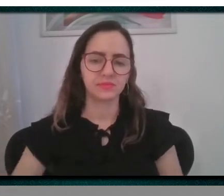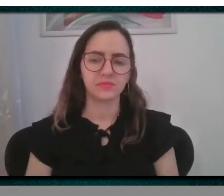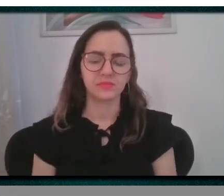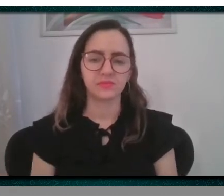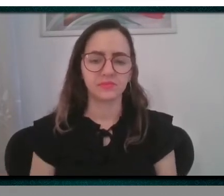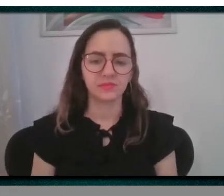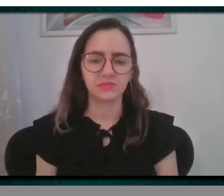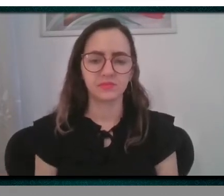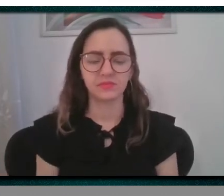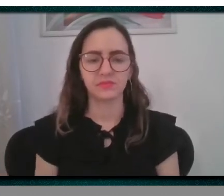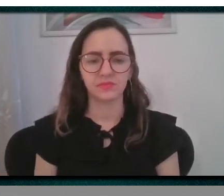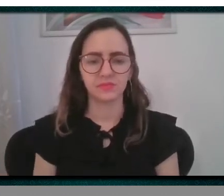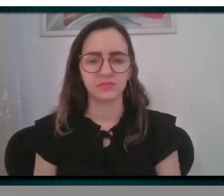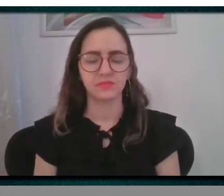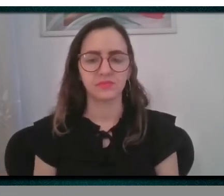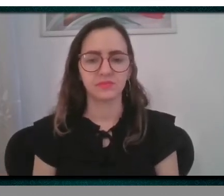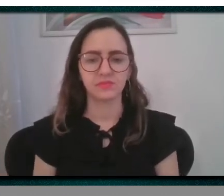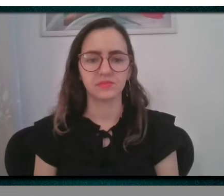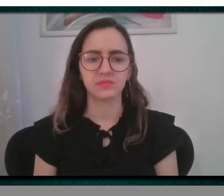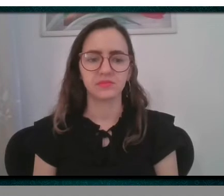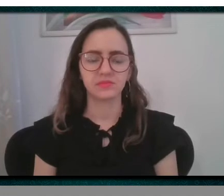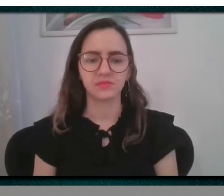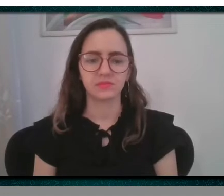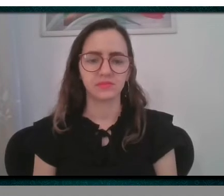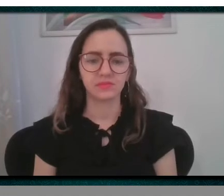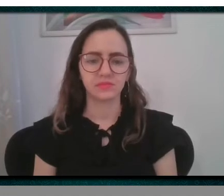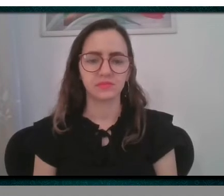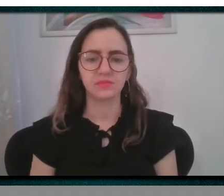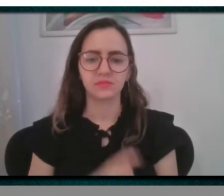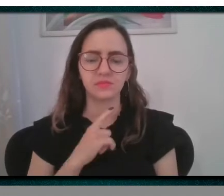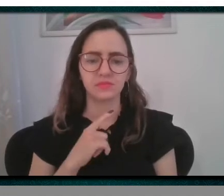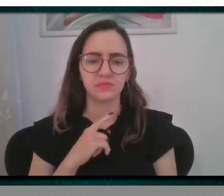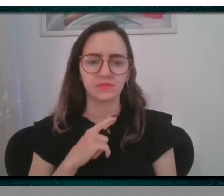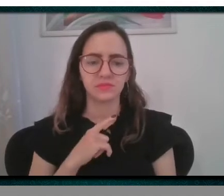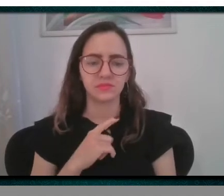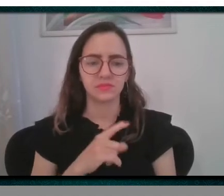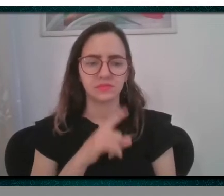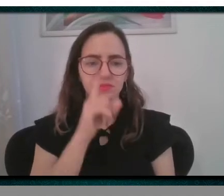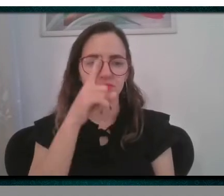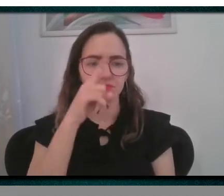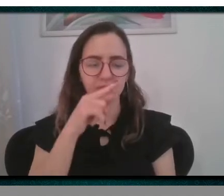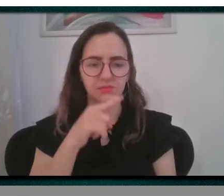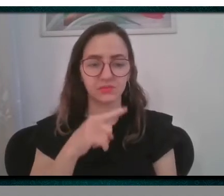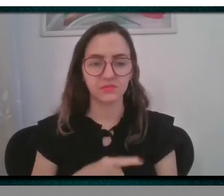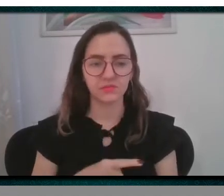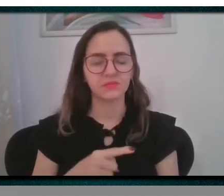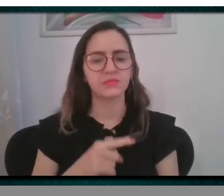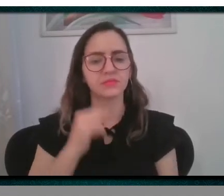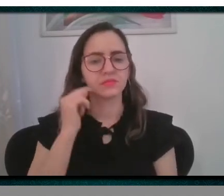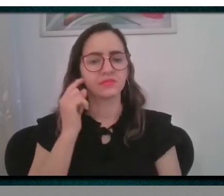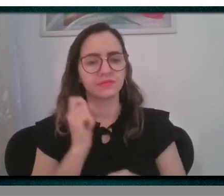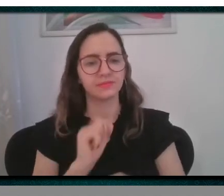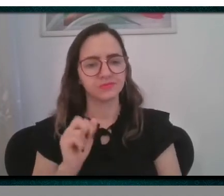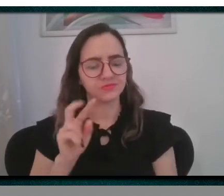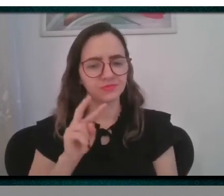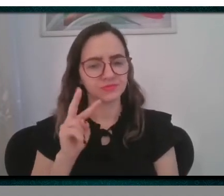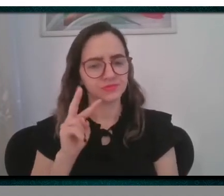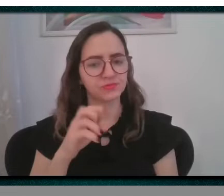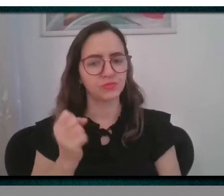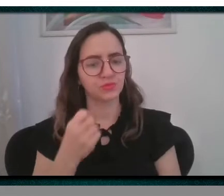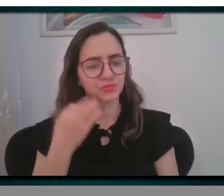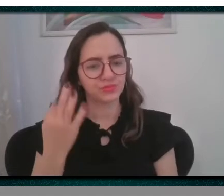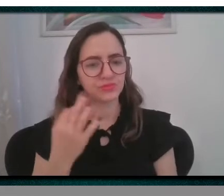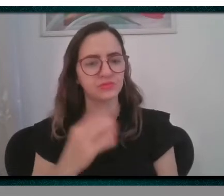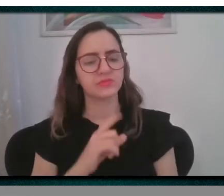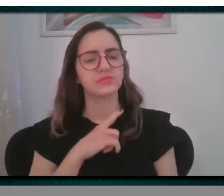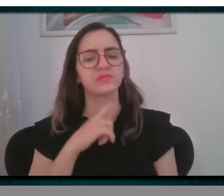isso. Sempre que eu tiver essas taxas, a gente vai ter esses valores e essa representação na